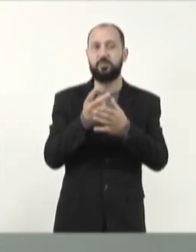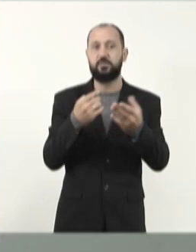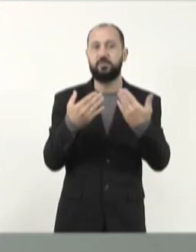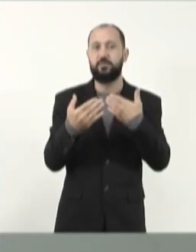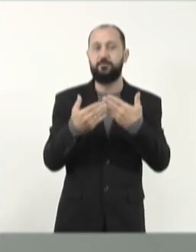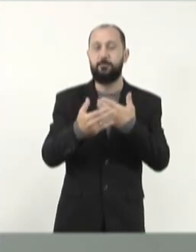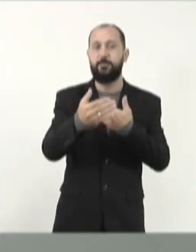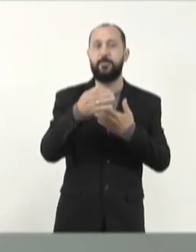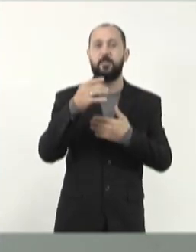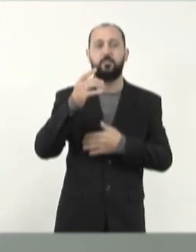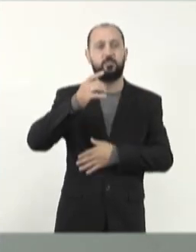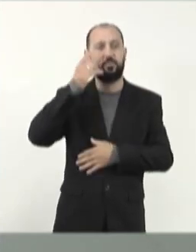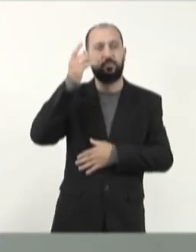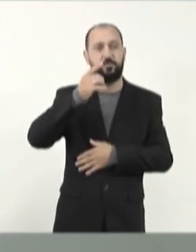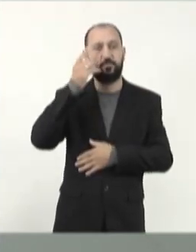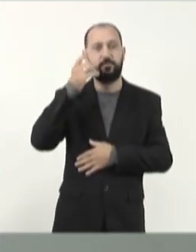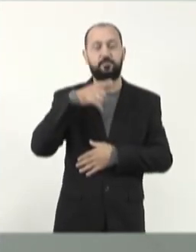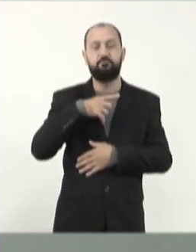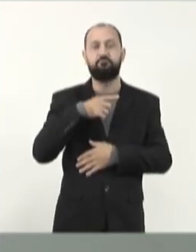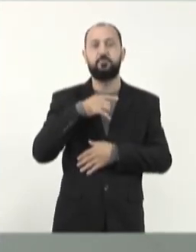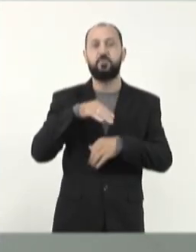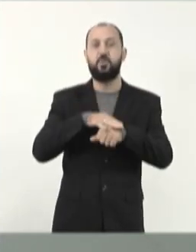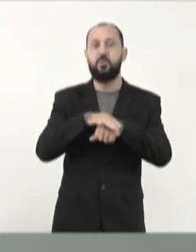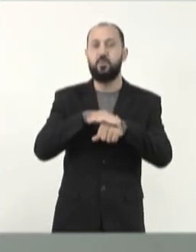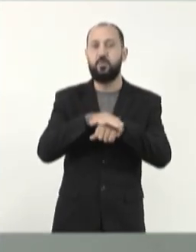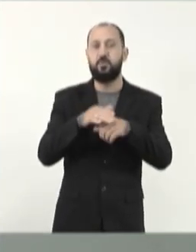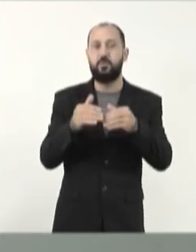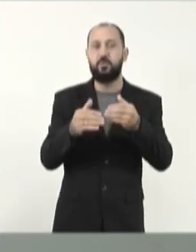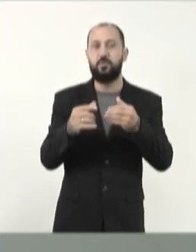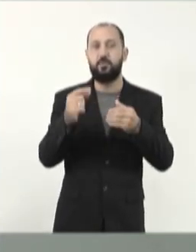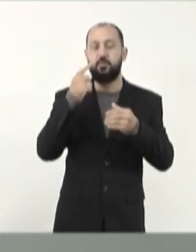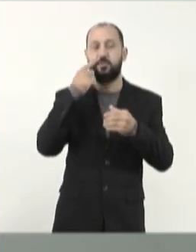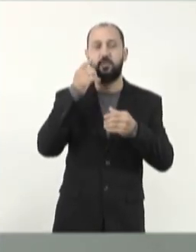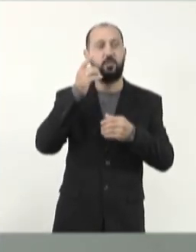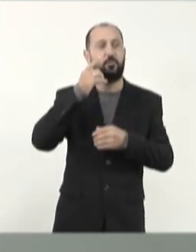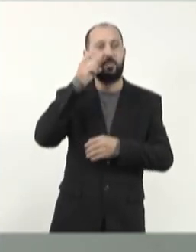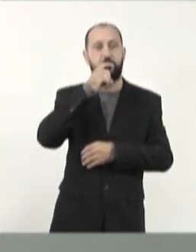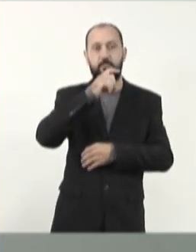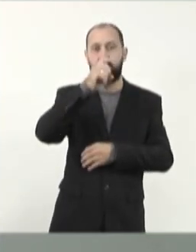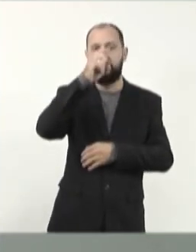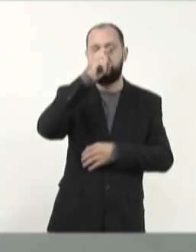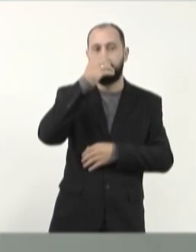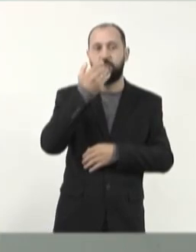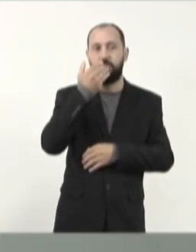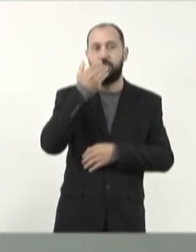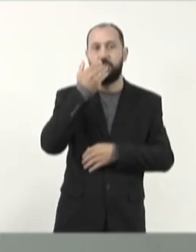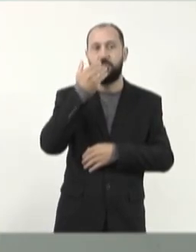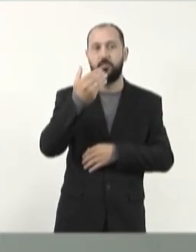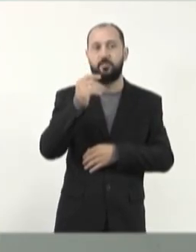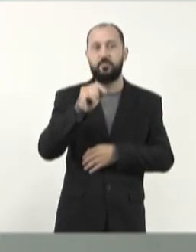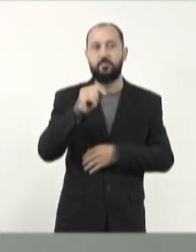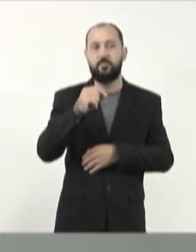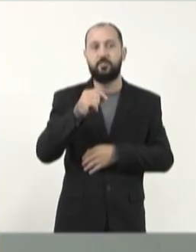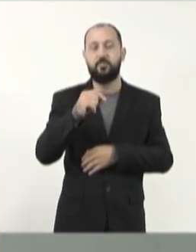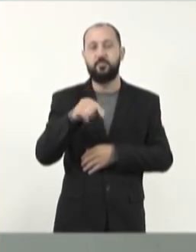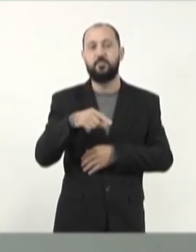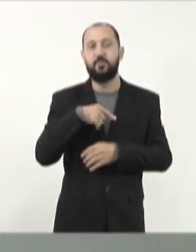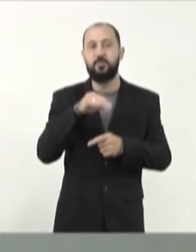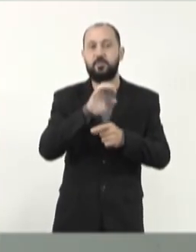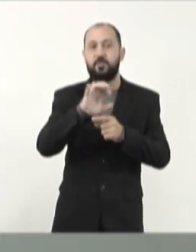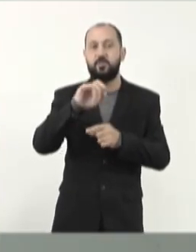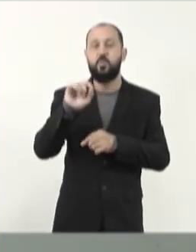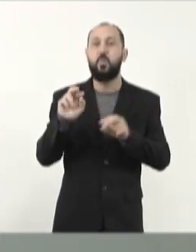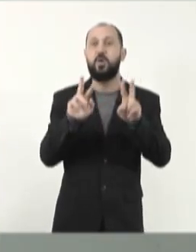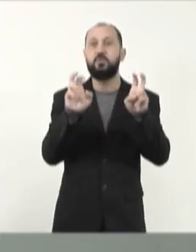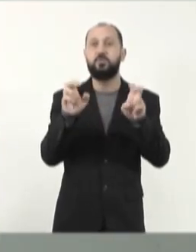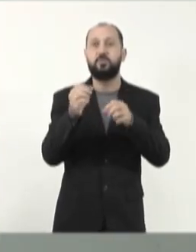debates dos parlamentares. A gente começa com uma fala do deputado Zeca, do PT, e que pediu para o governo do estado, na verdade, um assunto que ele